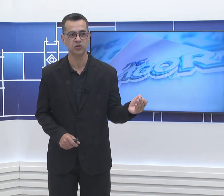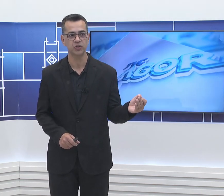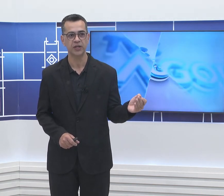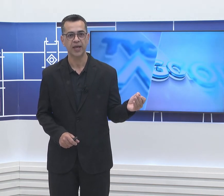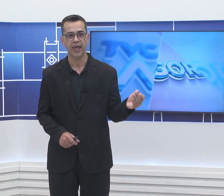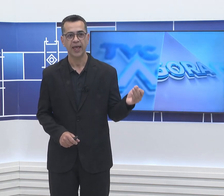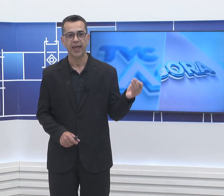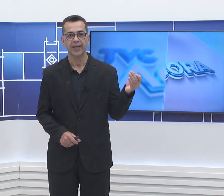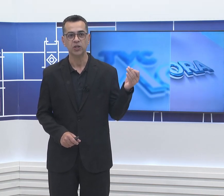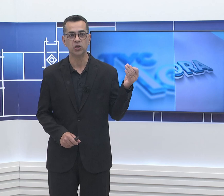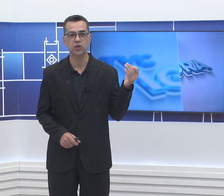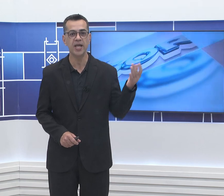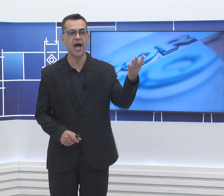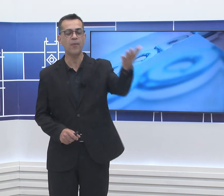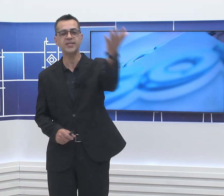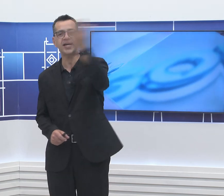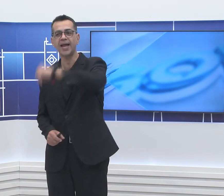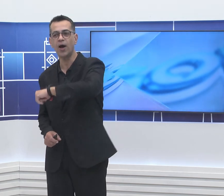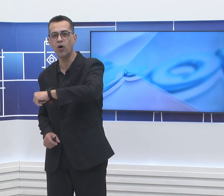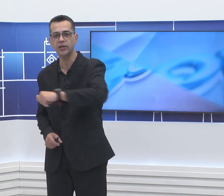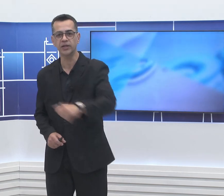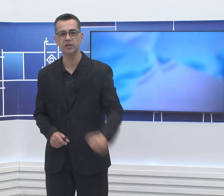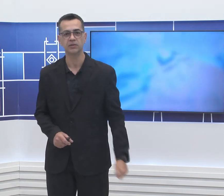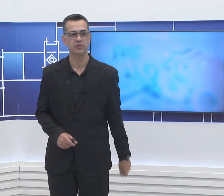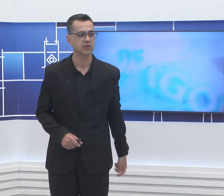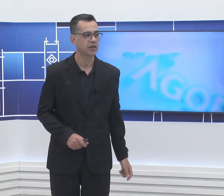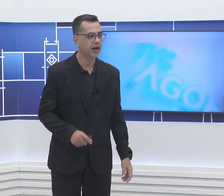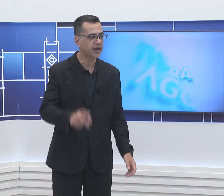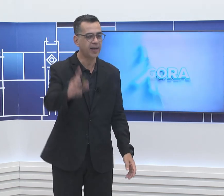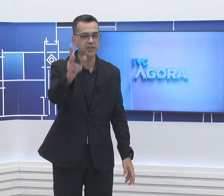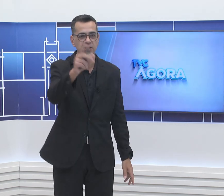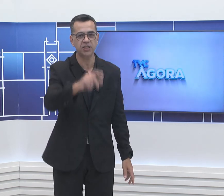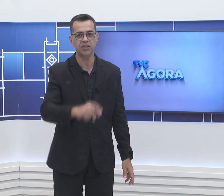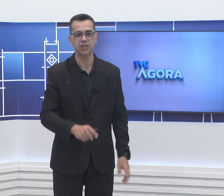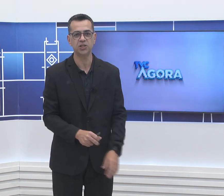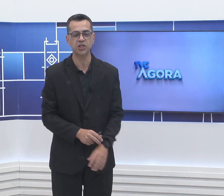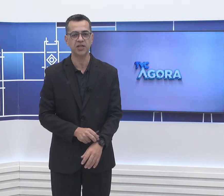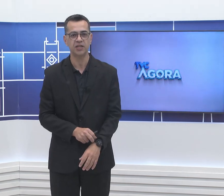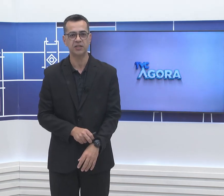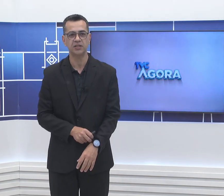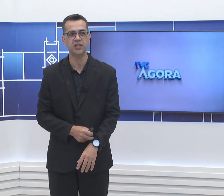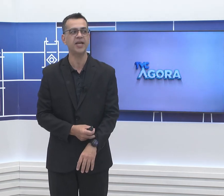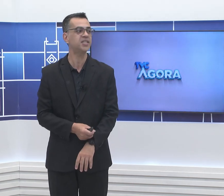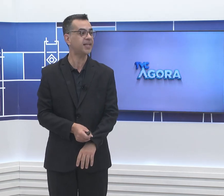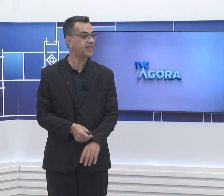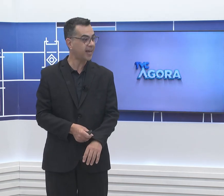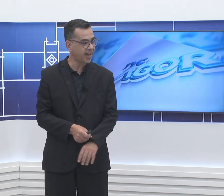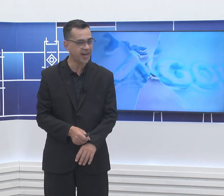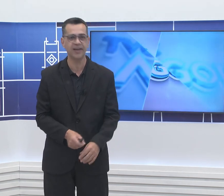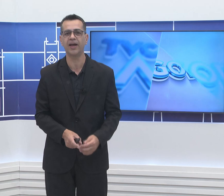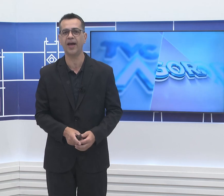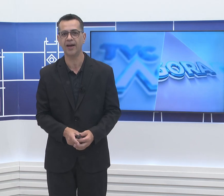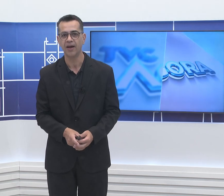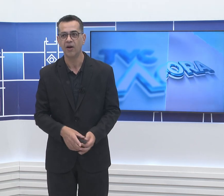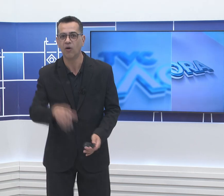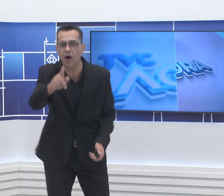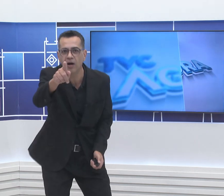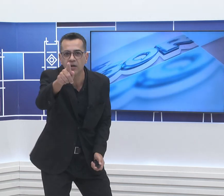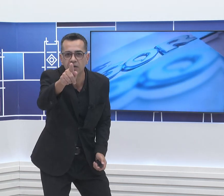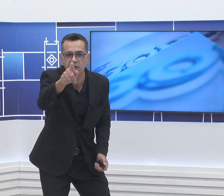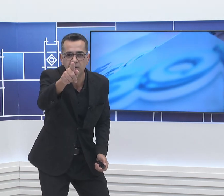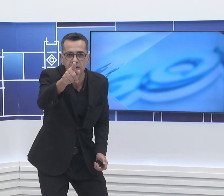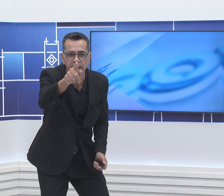Alucinógenos. Não, mas aquela outra. Aquela de ET. É. Ó.